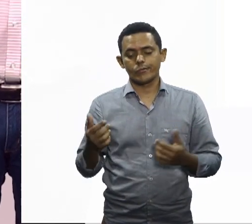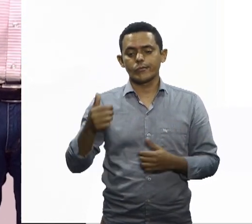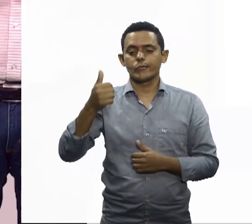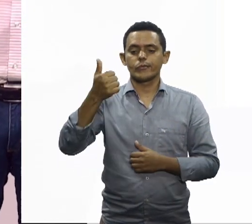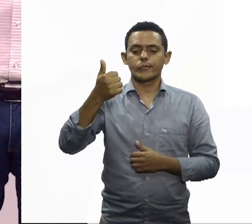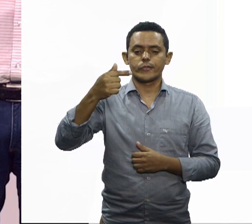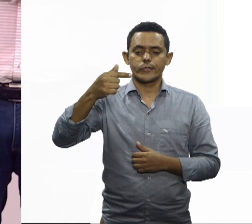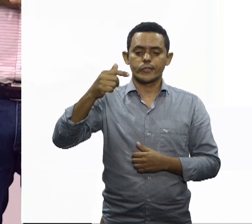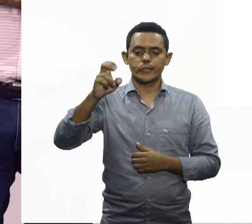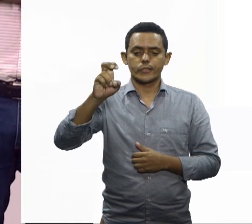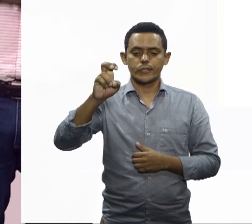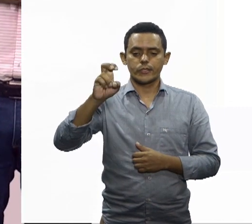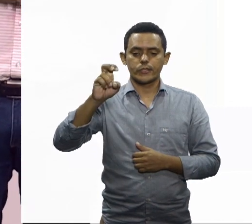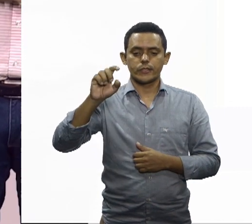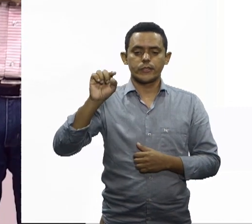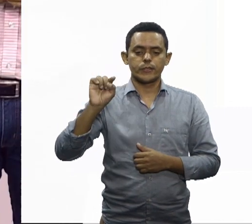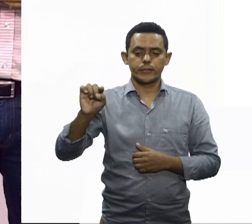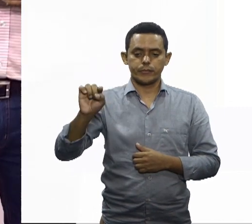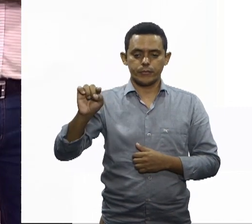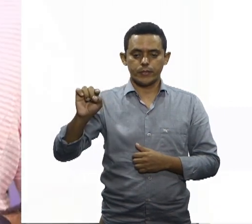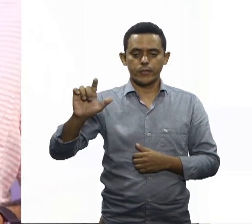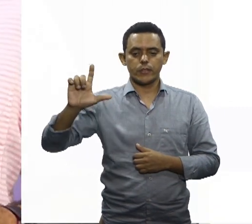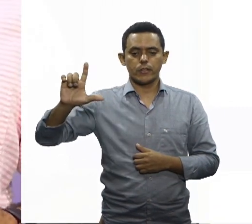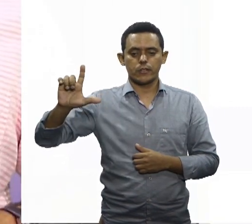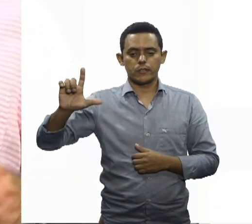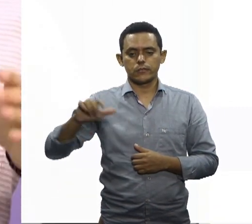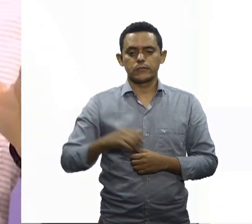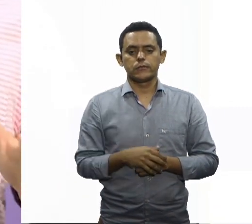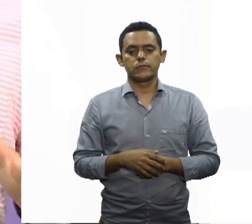175.000 litros de água nessa piscina.